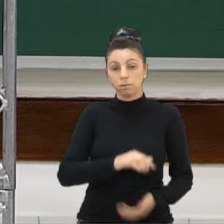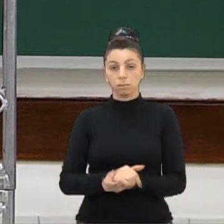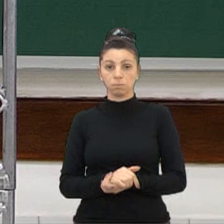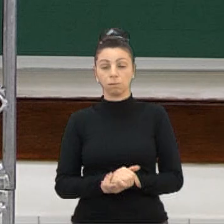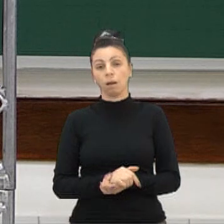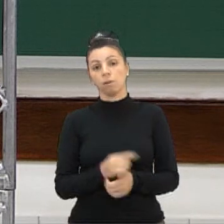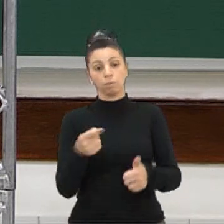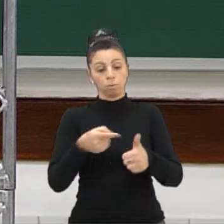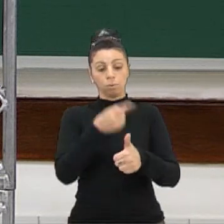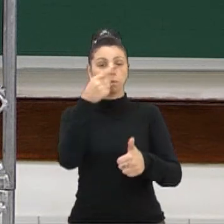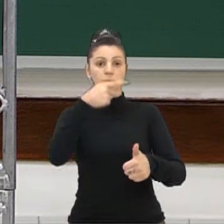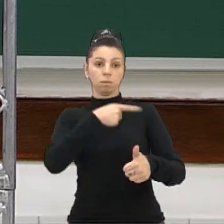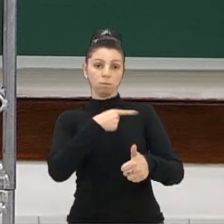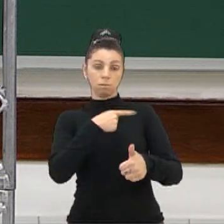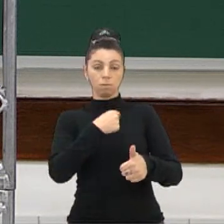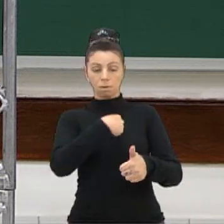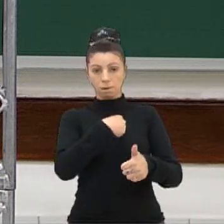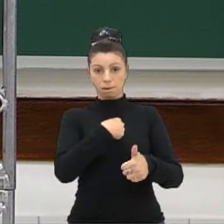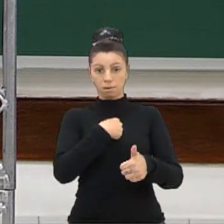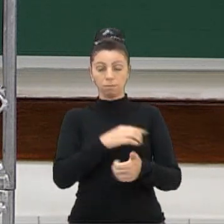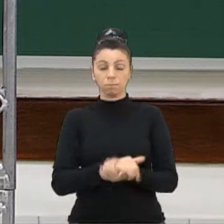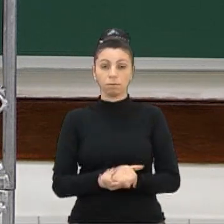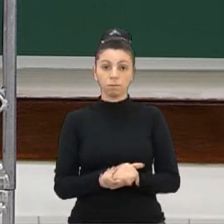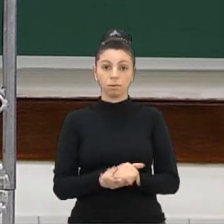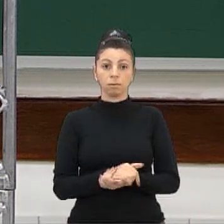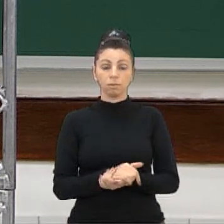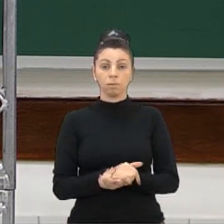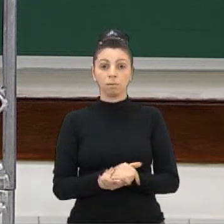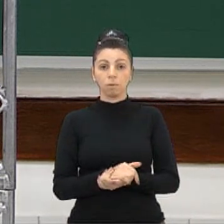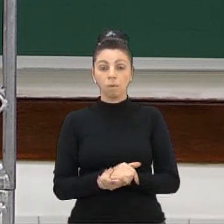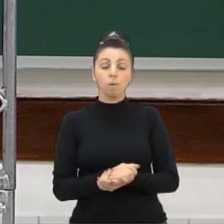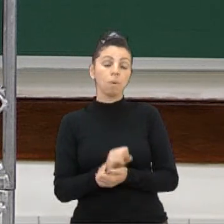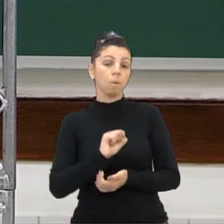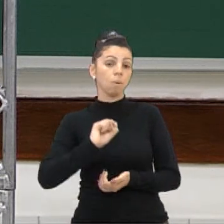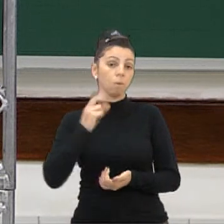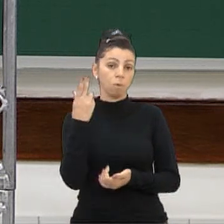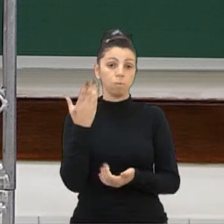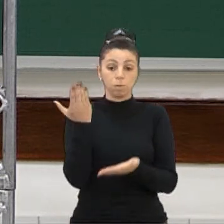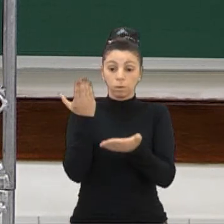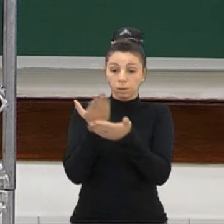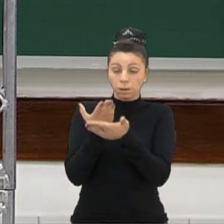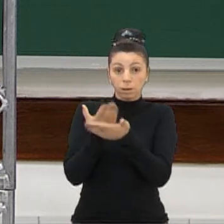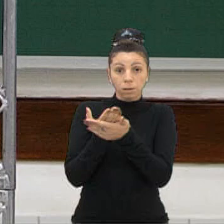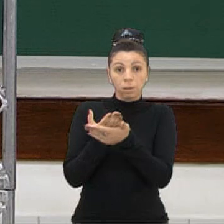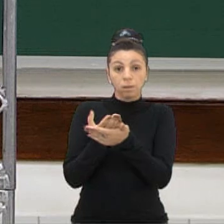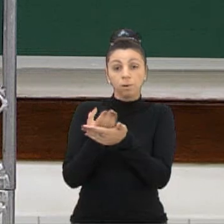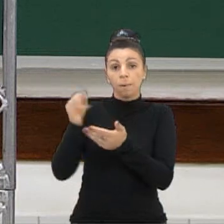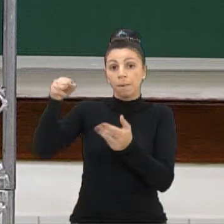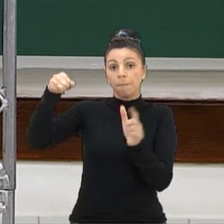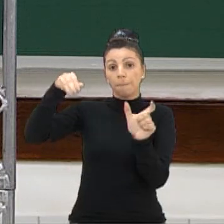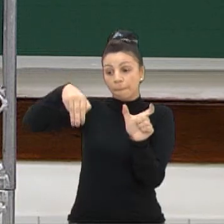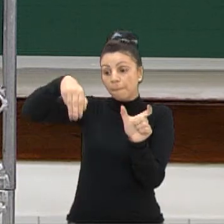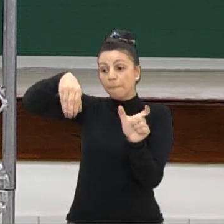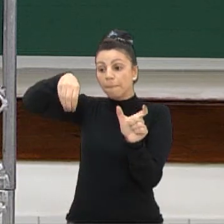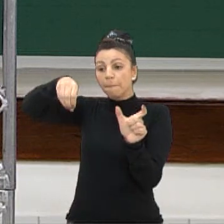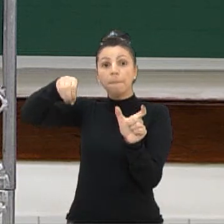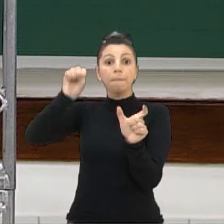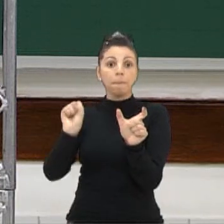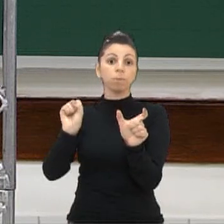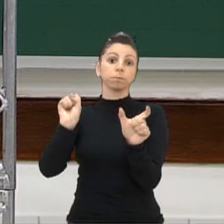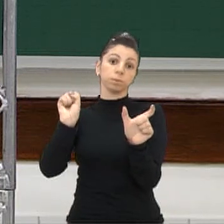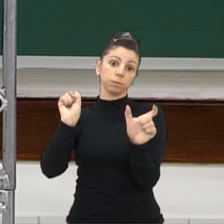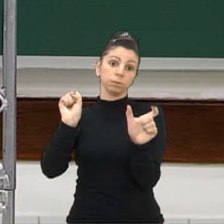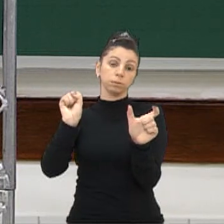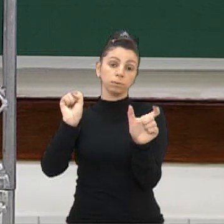primeira pessoa do singular, eu, né? Se eu digo estudamos, quem estudamos? Eu já sei que somos nós, a primeira pessoa